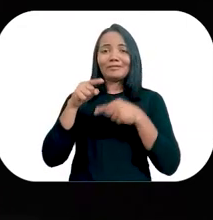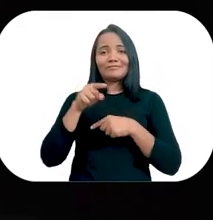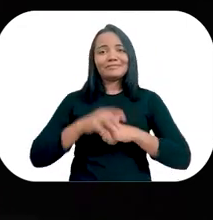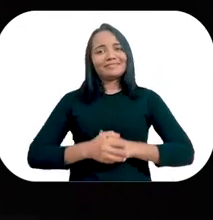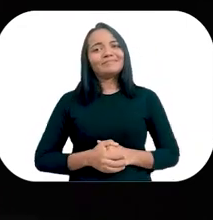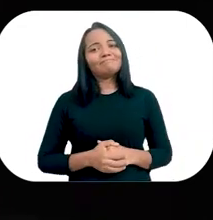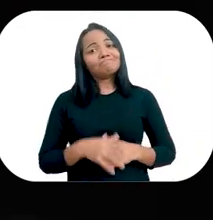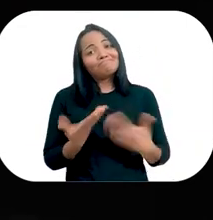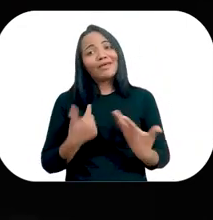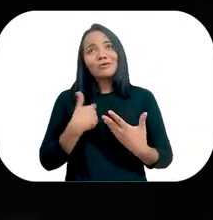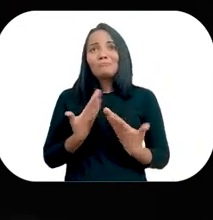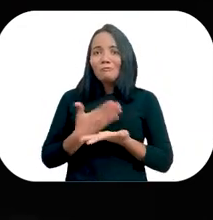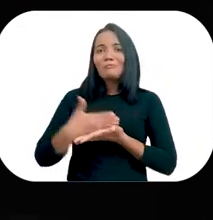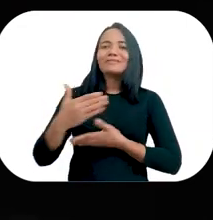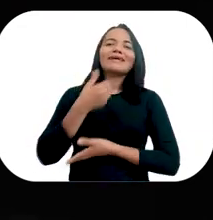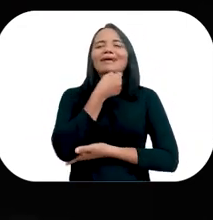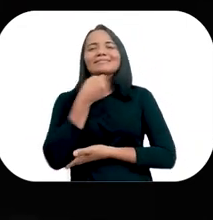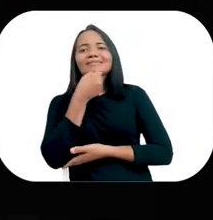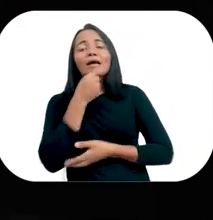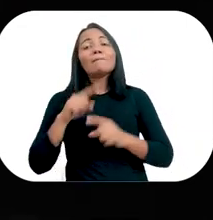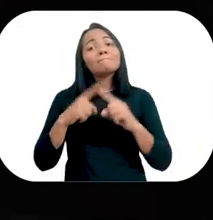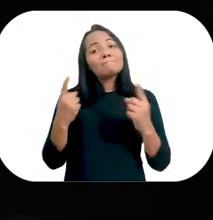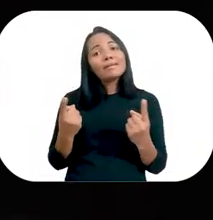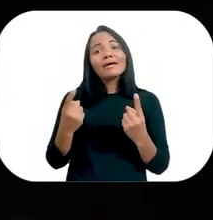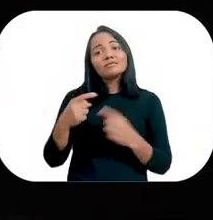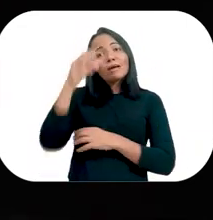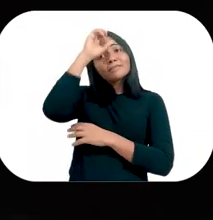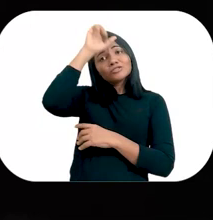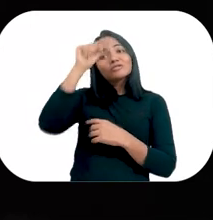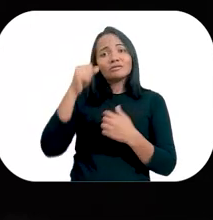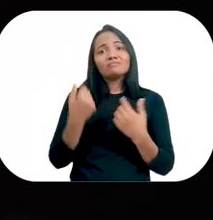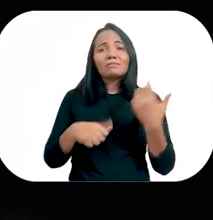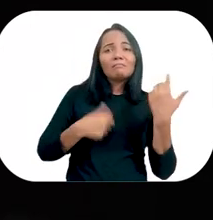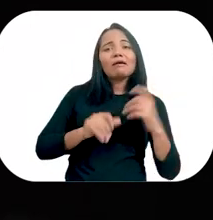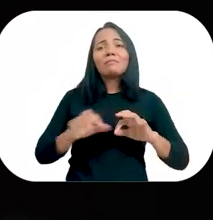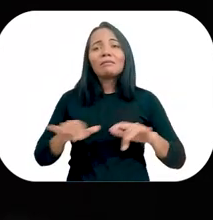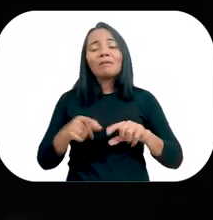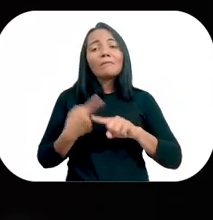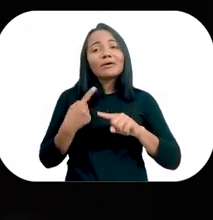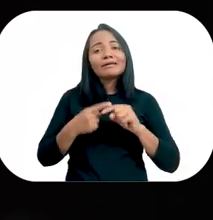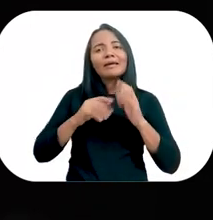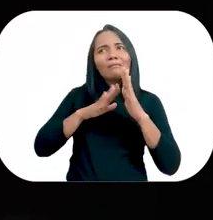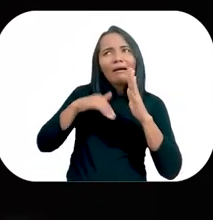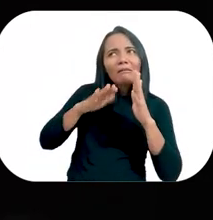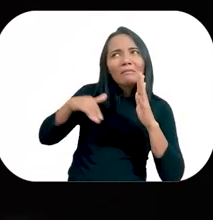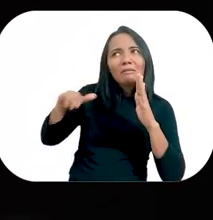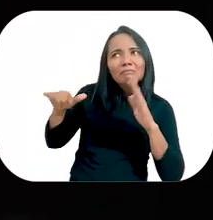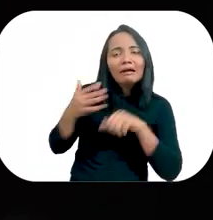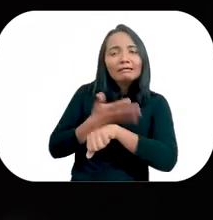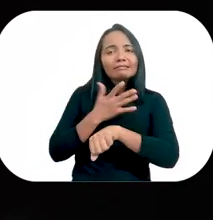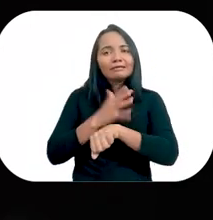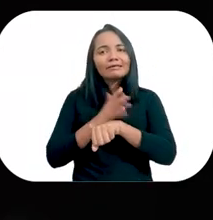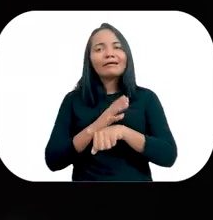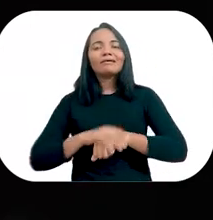fui cantar. Só que, para me ajudar a cantar, eu tive que aprender a tocar realmente os instrumentos para a questão da afinação. E aí eu fui aprendendo a tocar teclado.